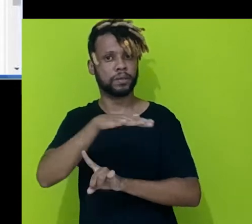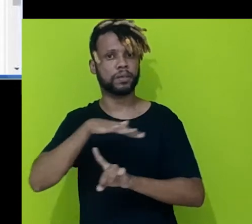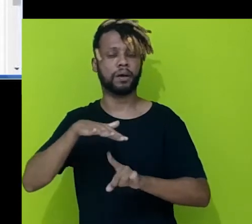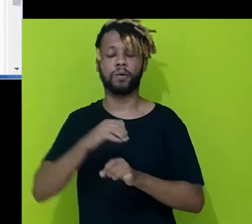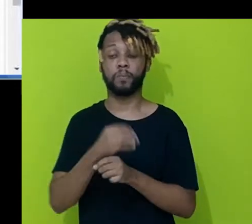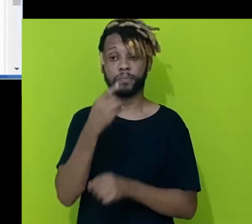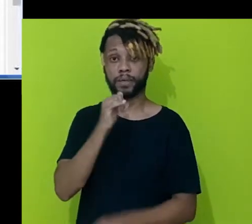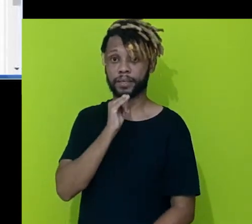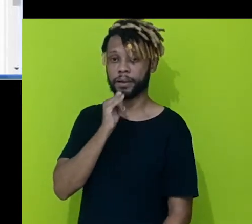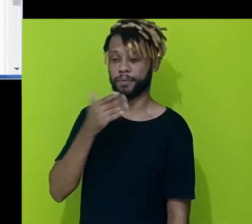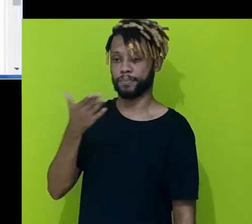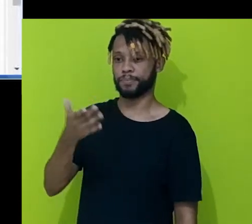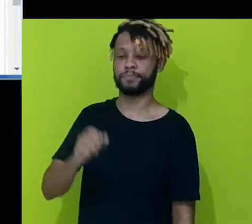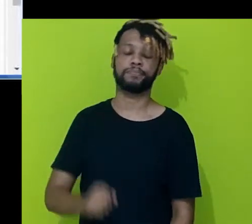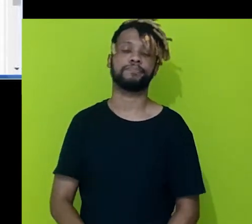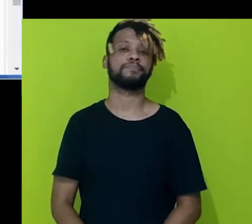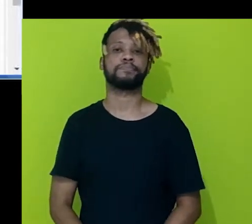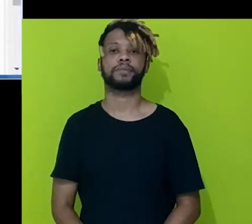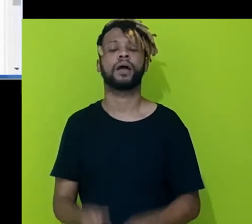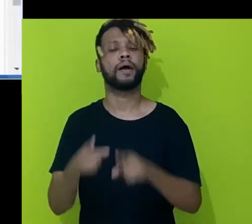Música,